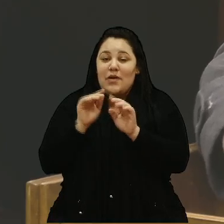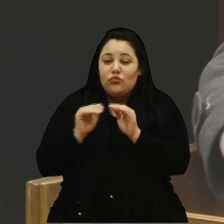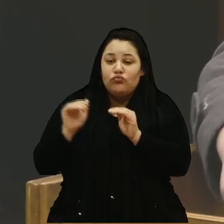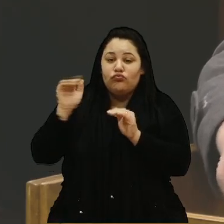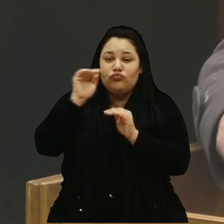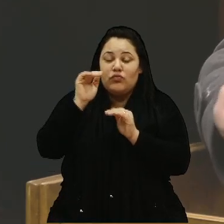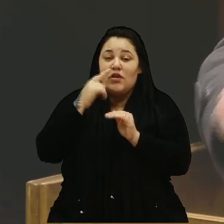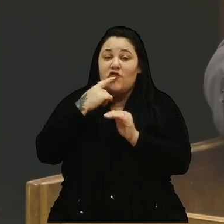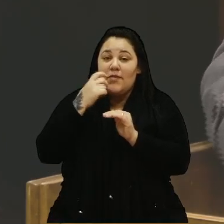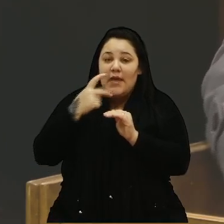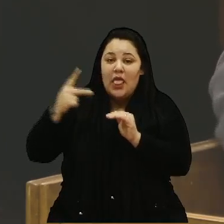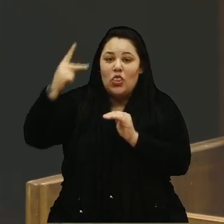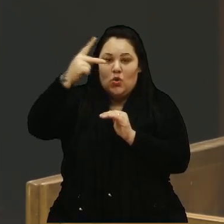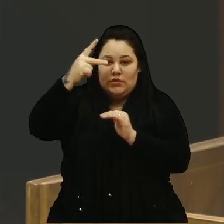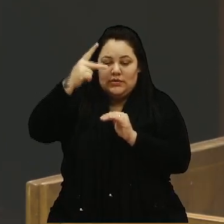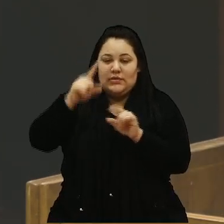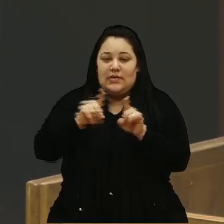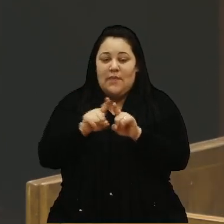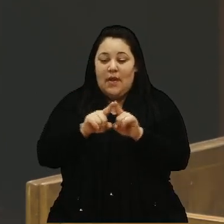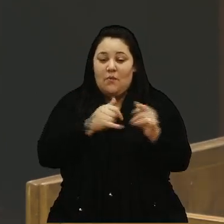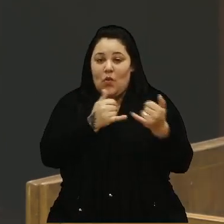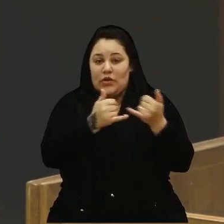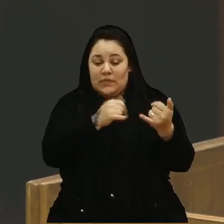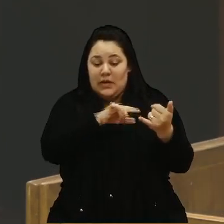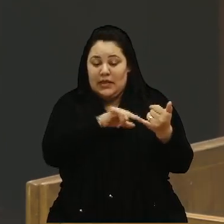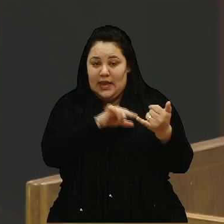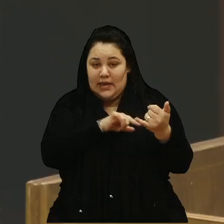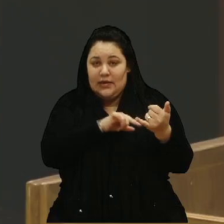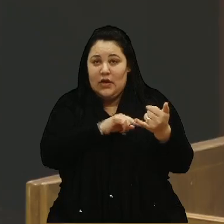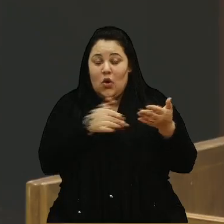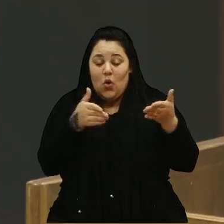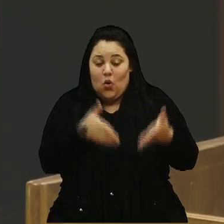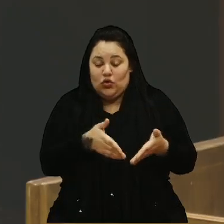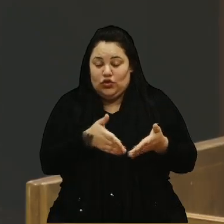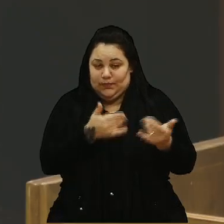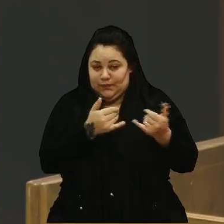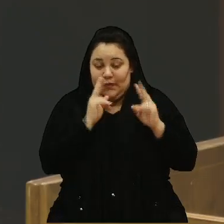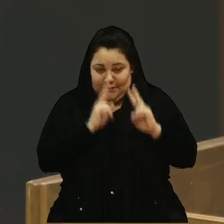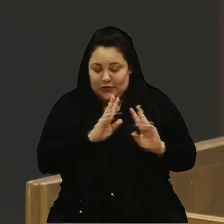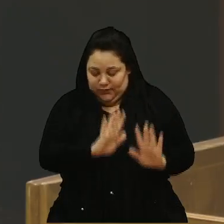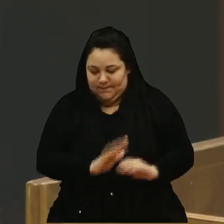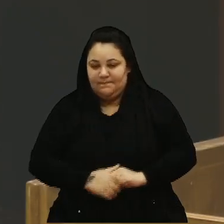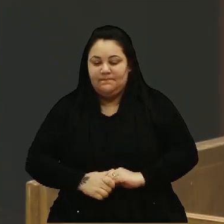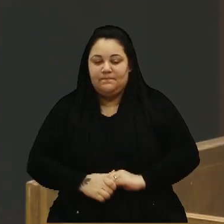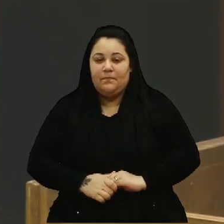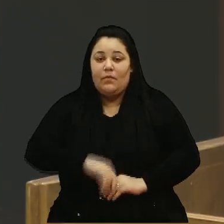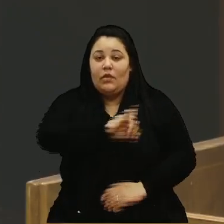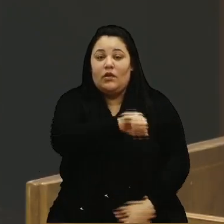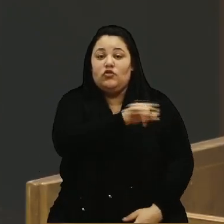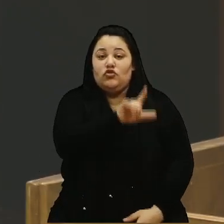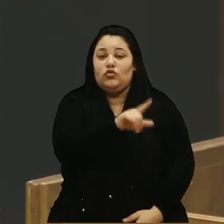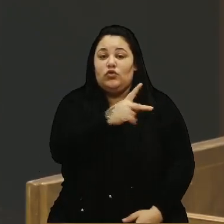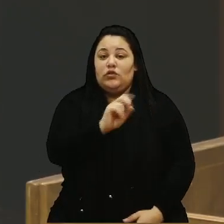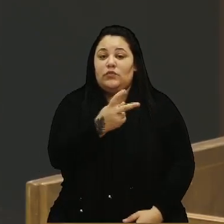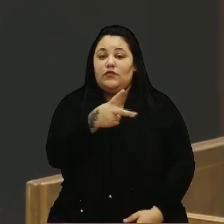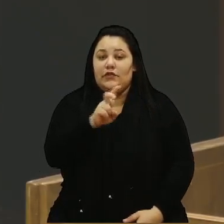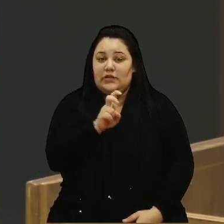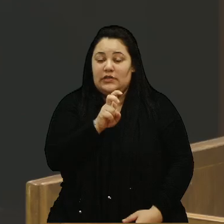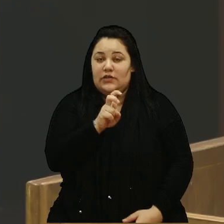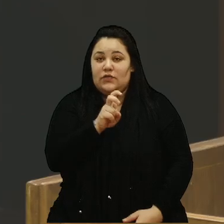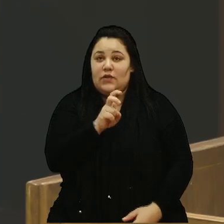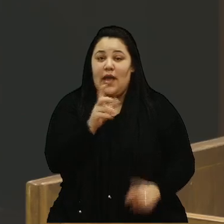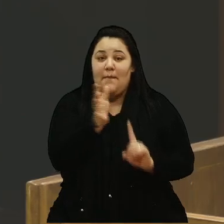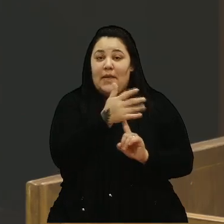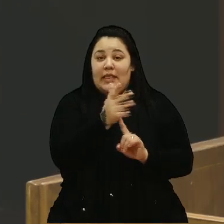2. Por exemplo, então, nós temos aqui a situação atual. Vejam só. Em julho de 2025, a ANEEL acionou a bandeira